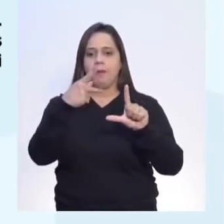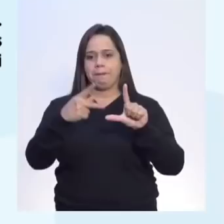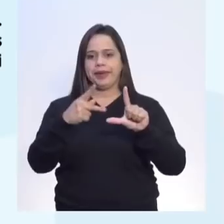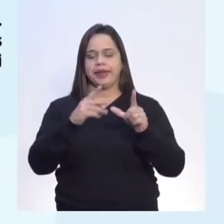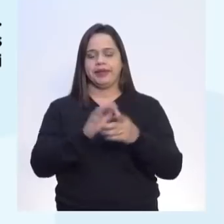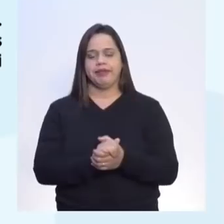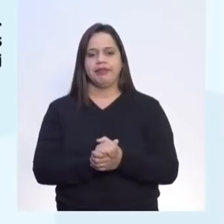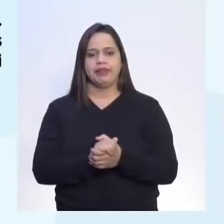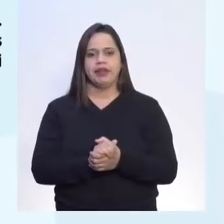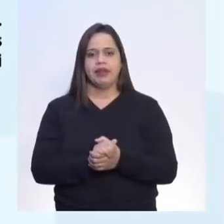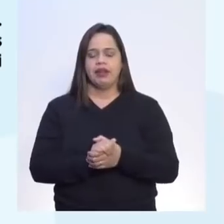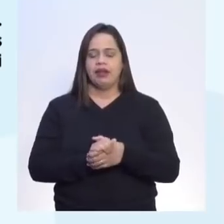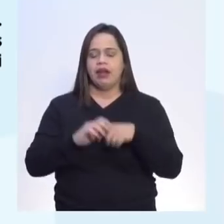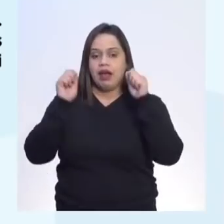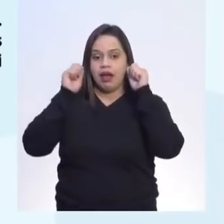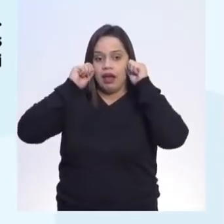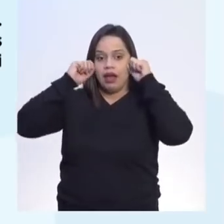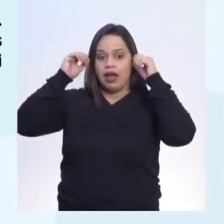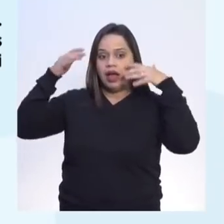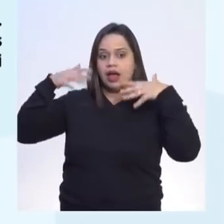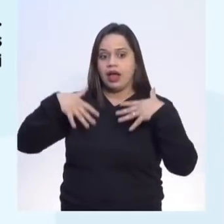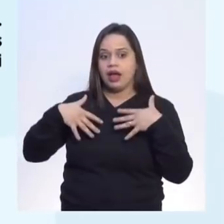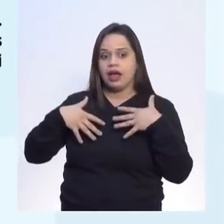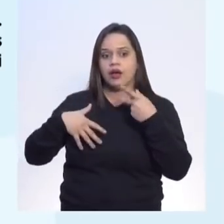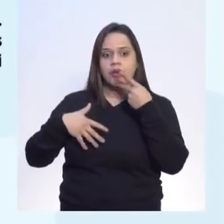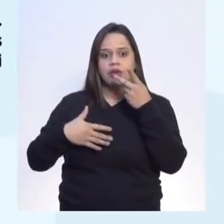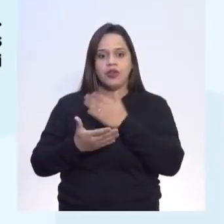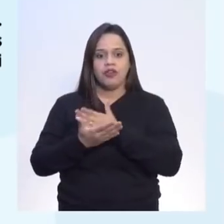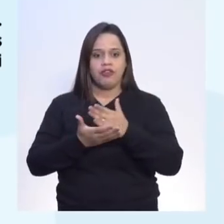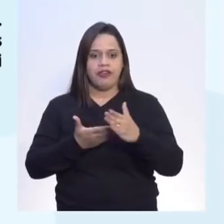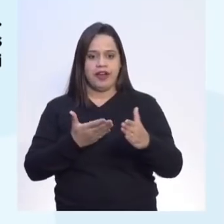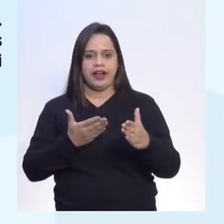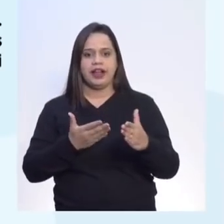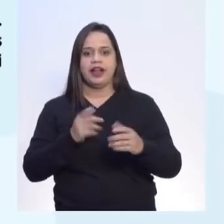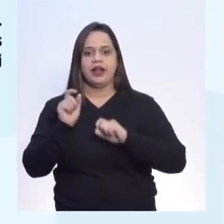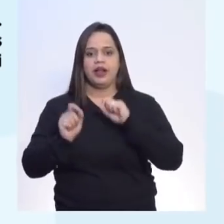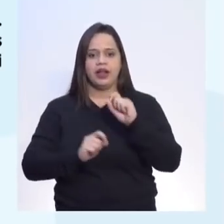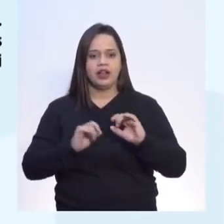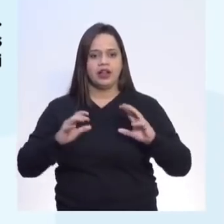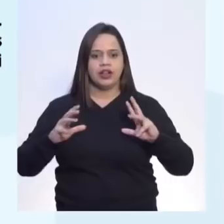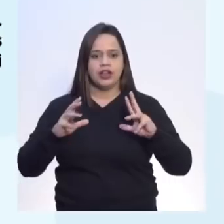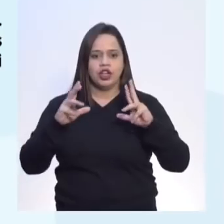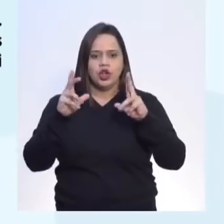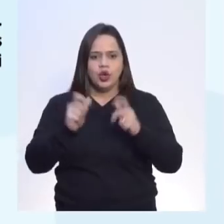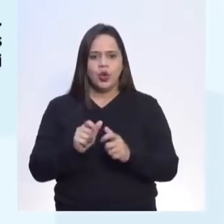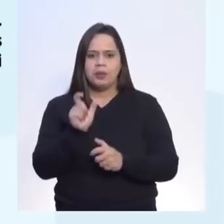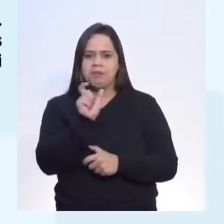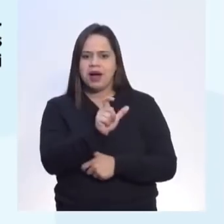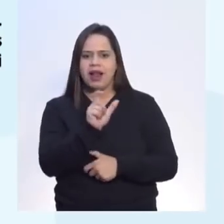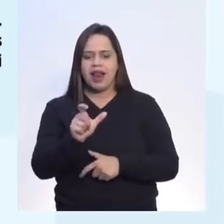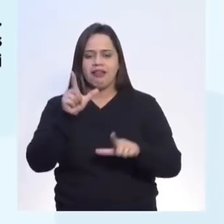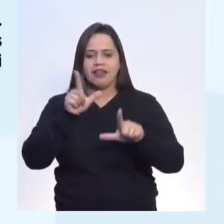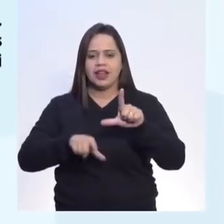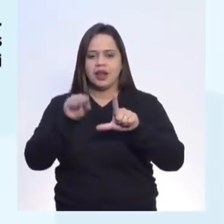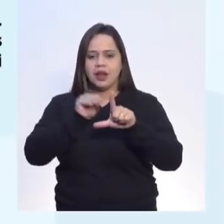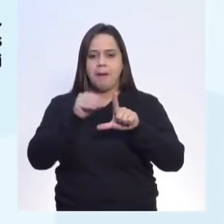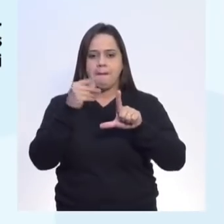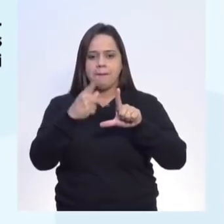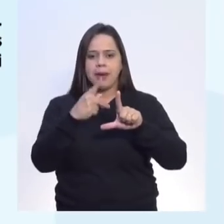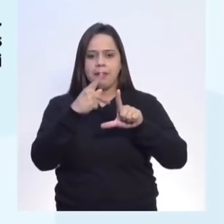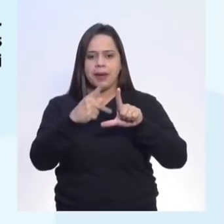ver. Emília, Fupujapa, Vispon com poder P,